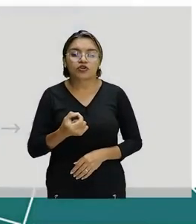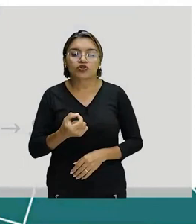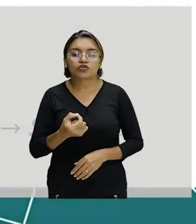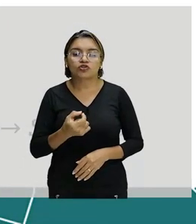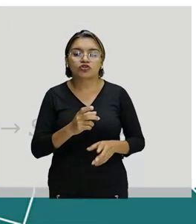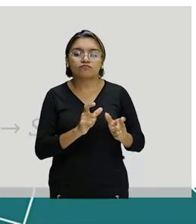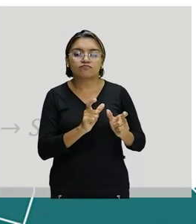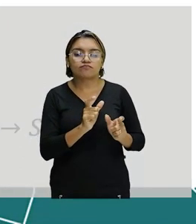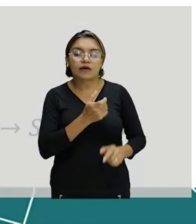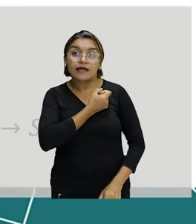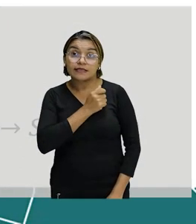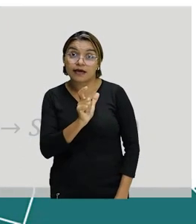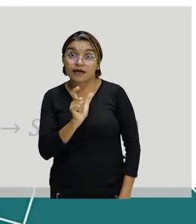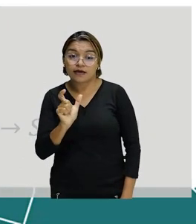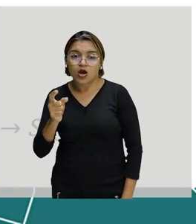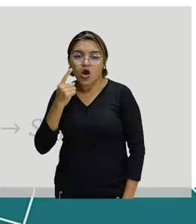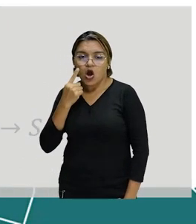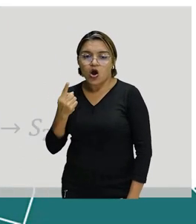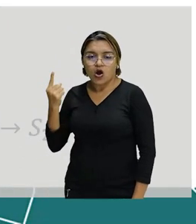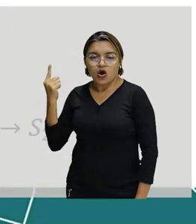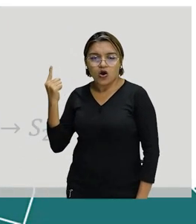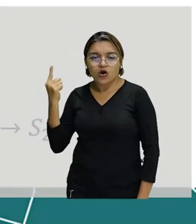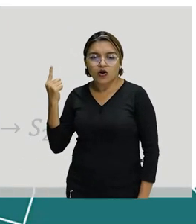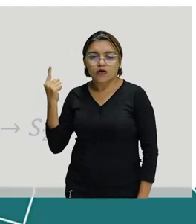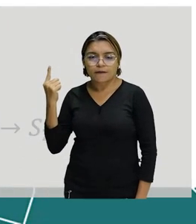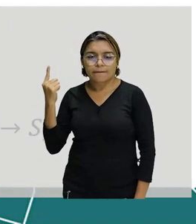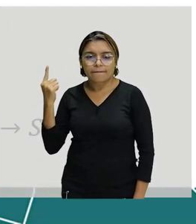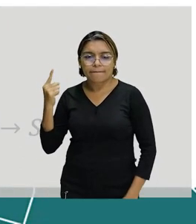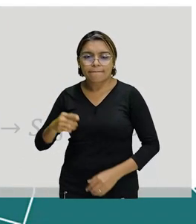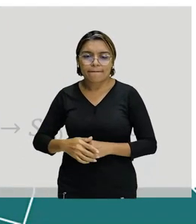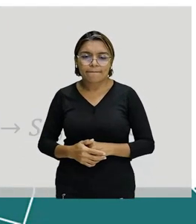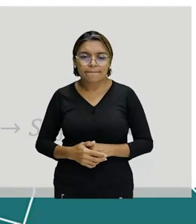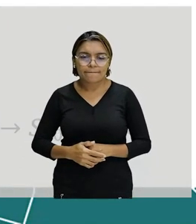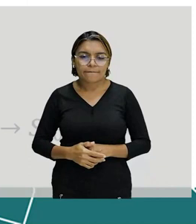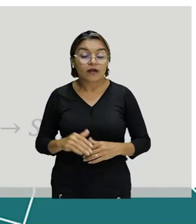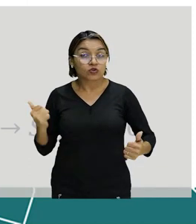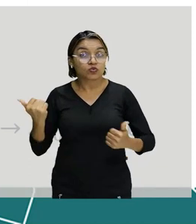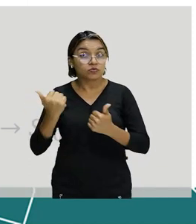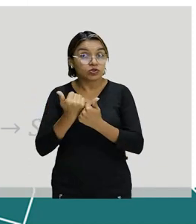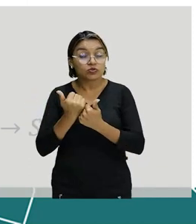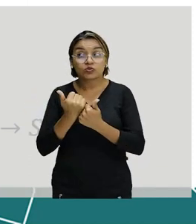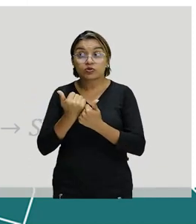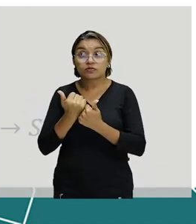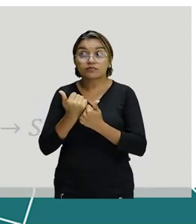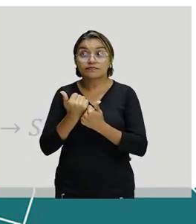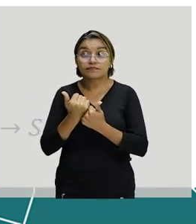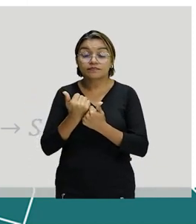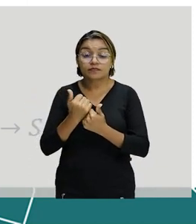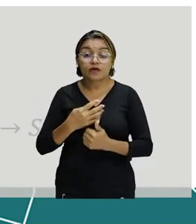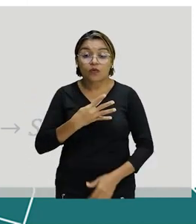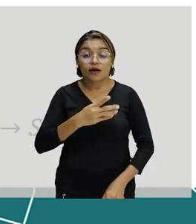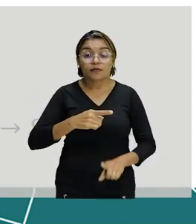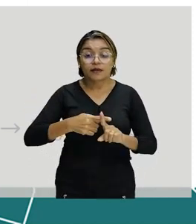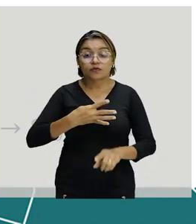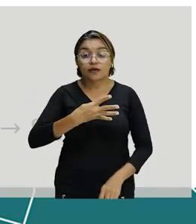s20 = 1 mais a 20 x 20 div por 2 tô substituindo ó 4 +